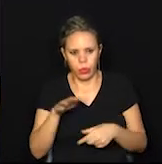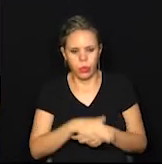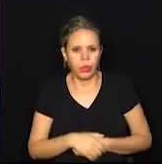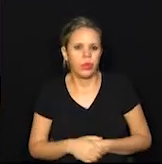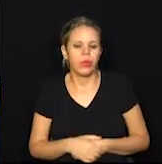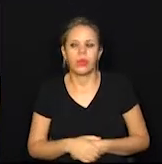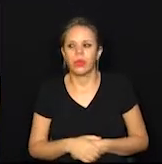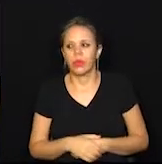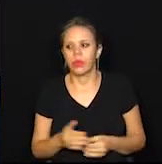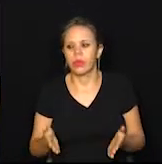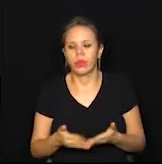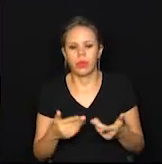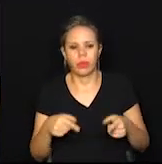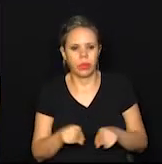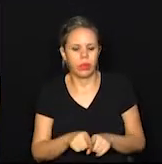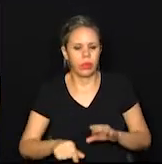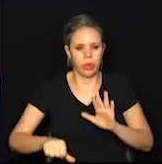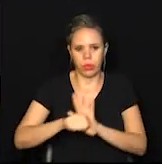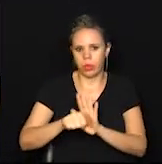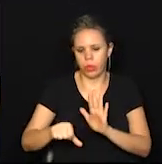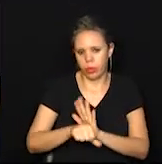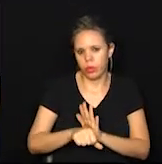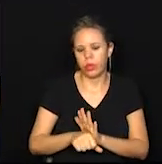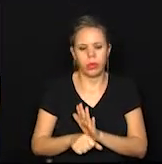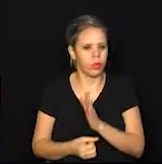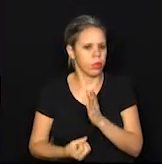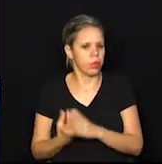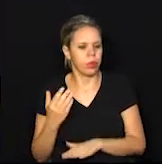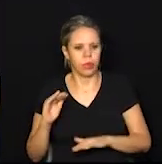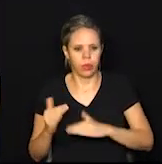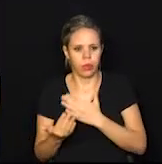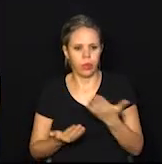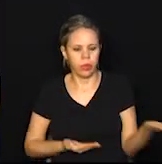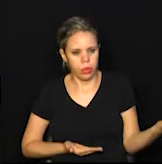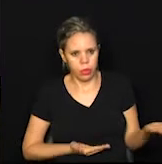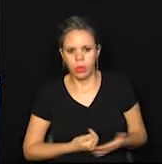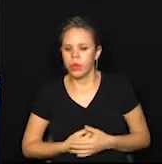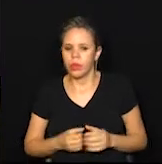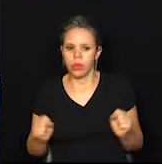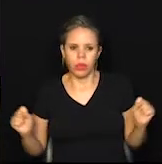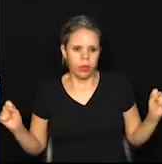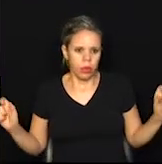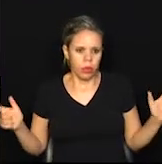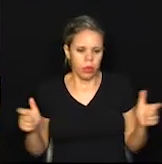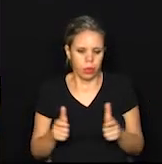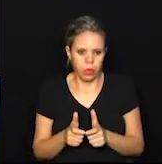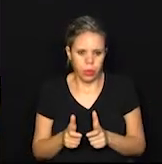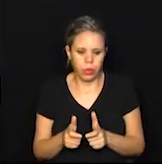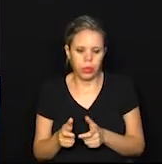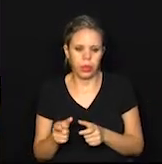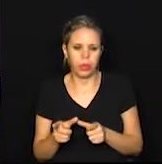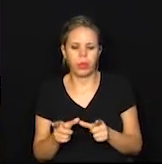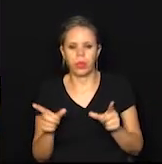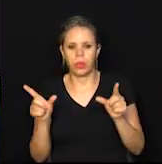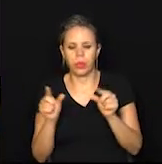essa vulnerabilidade, criminalidade, muitas vezes acontece naquela região, possa ser amenizada